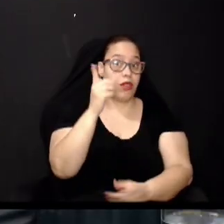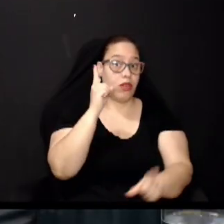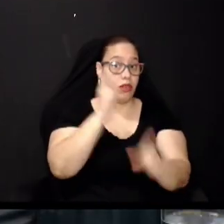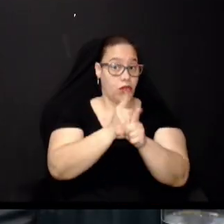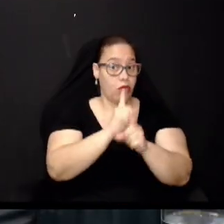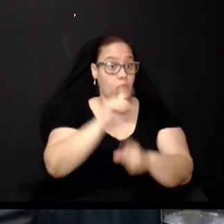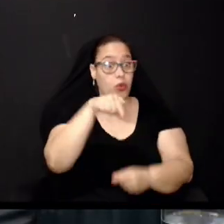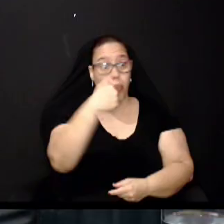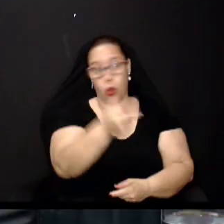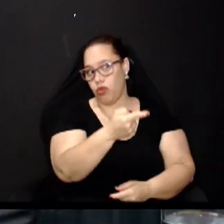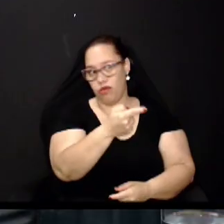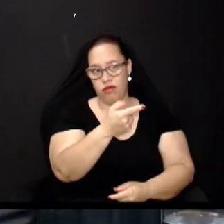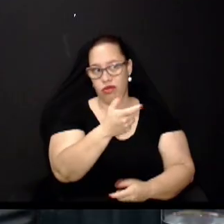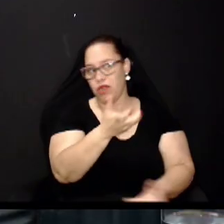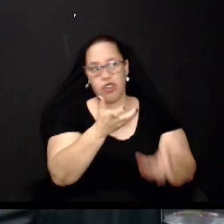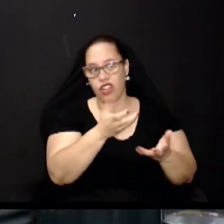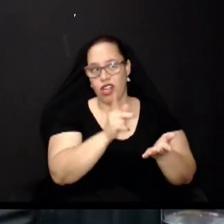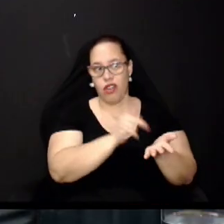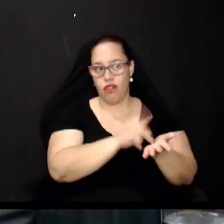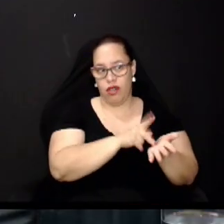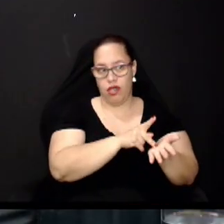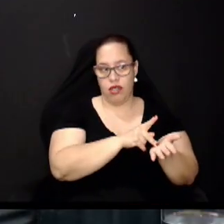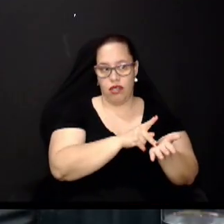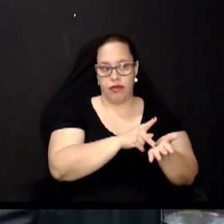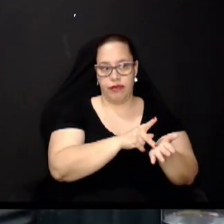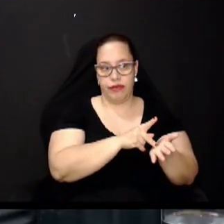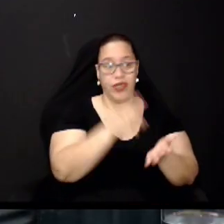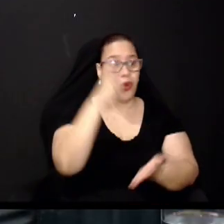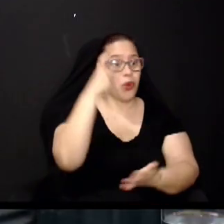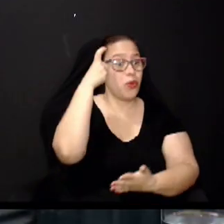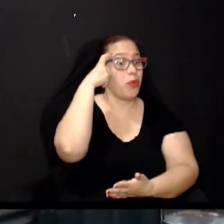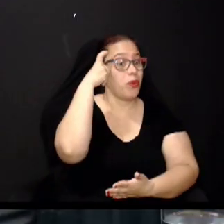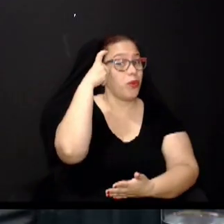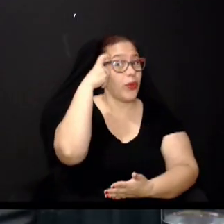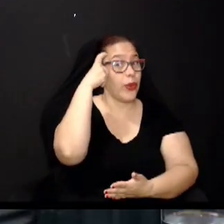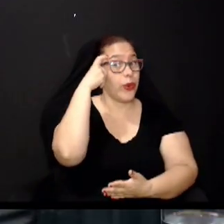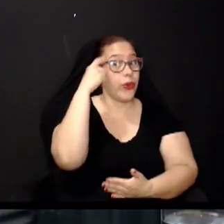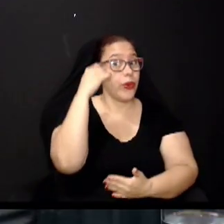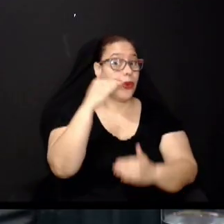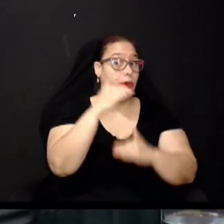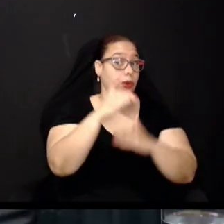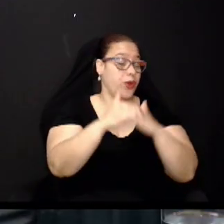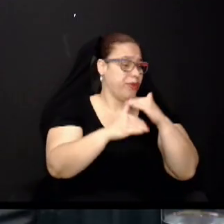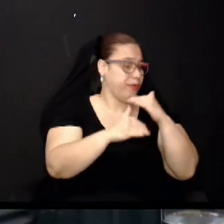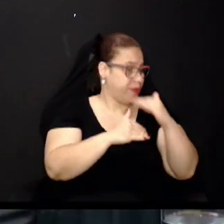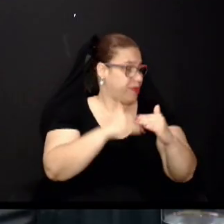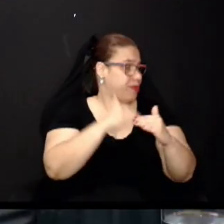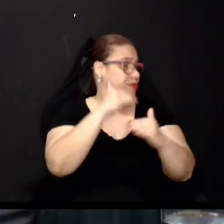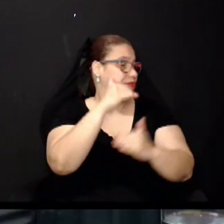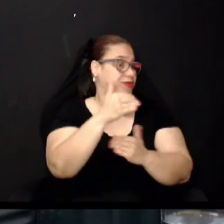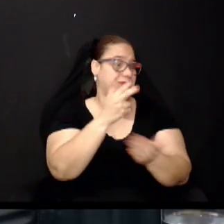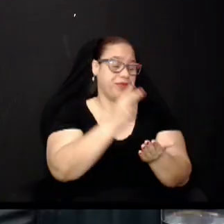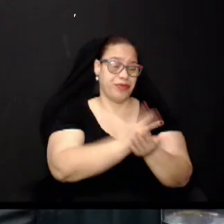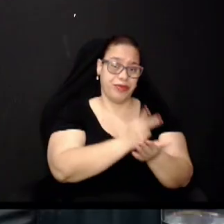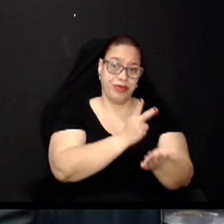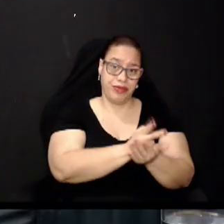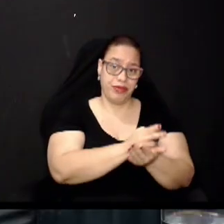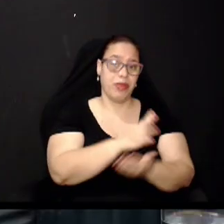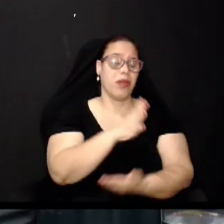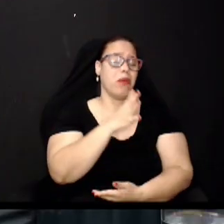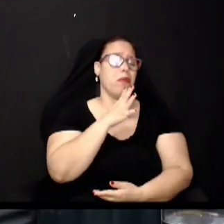que a gente quer. Então, eu penso que um processo, né, sempre, um processo de